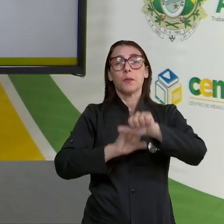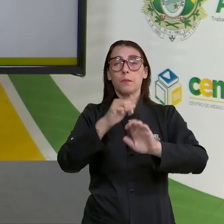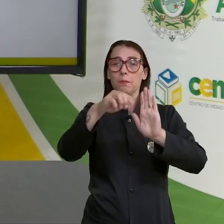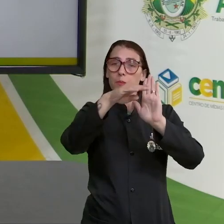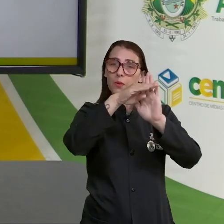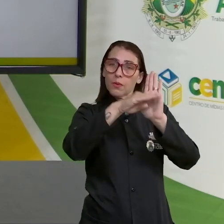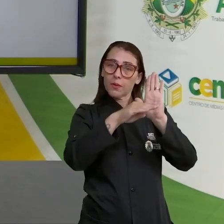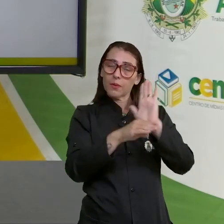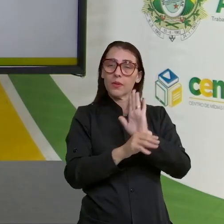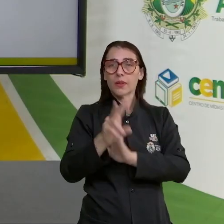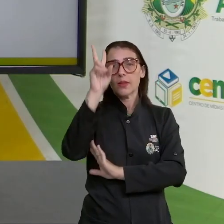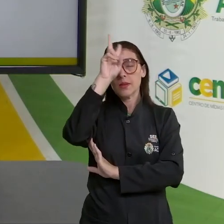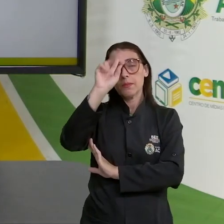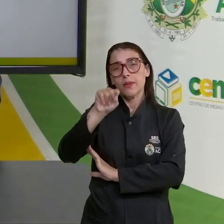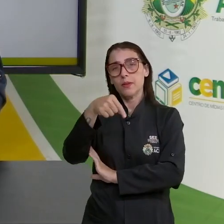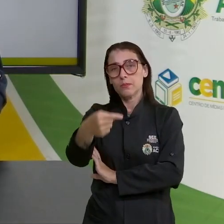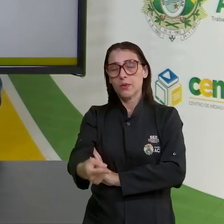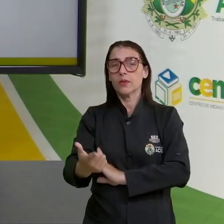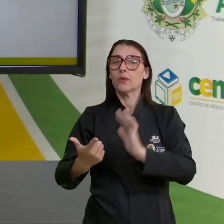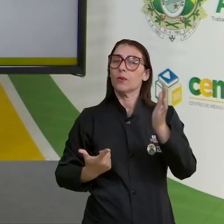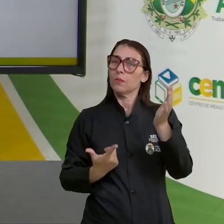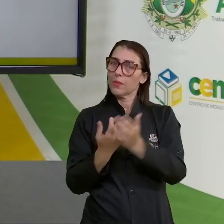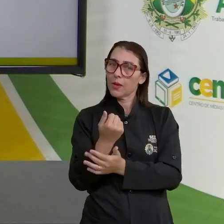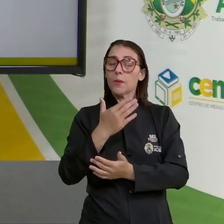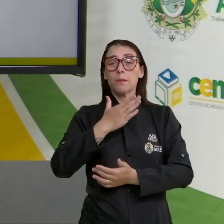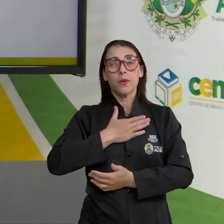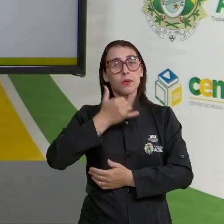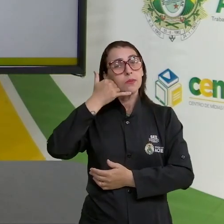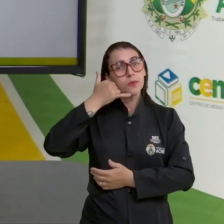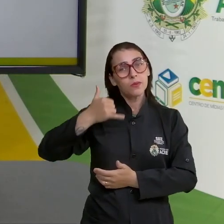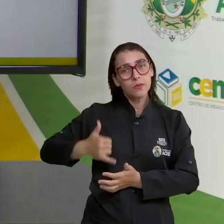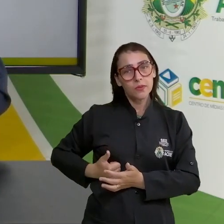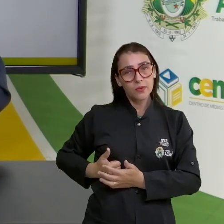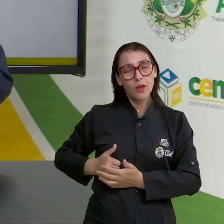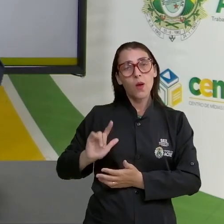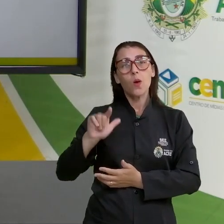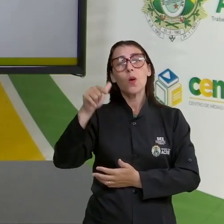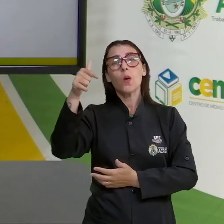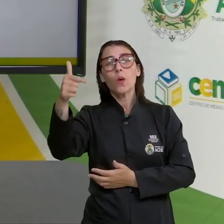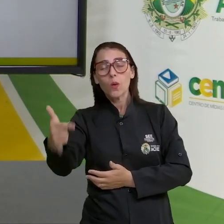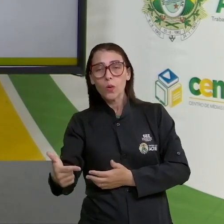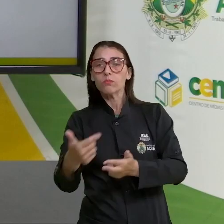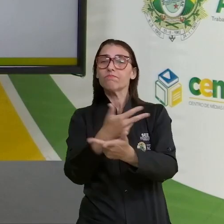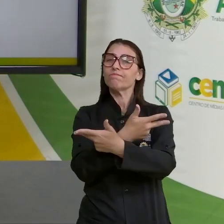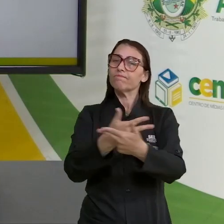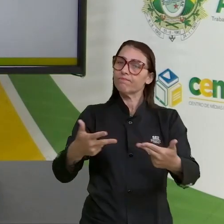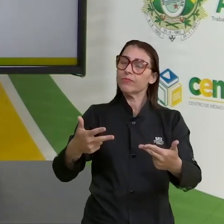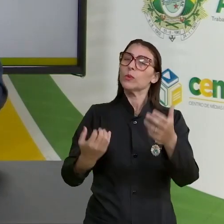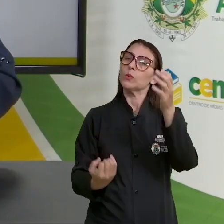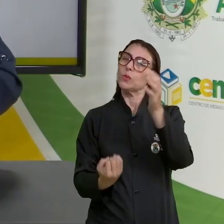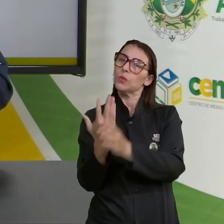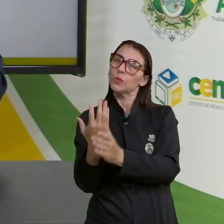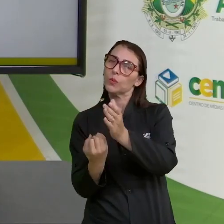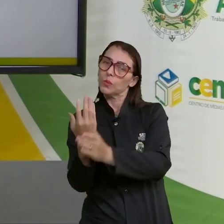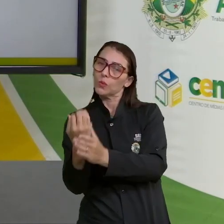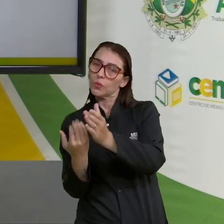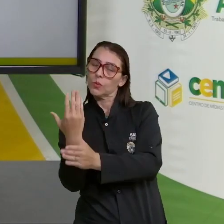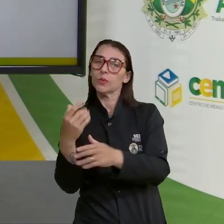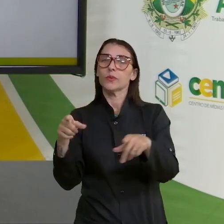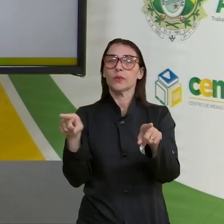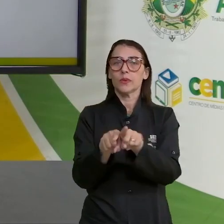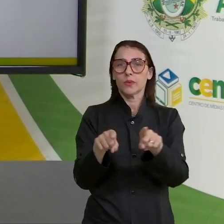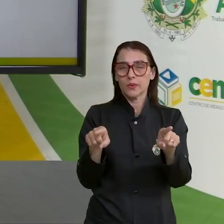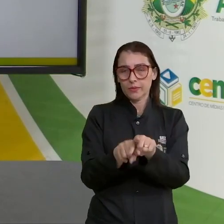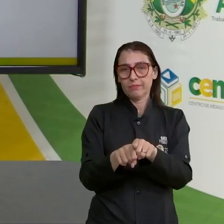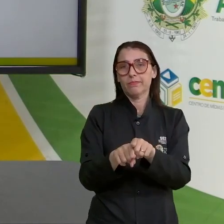Lembrando que depois que eu comprei o meu celular, outros desses, eles foram o quê? Eles foram